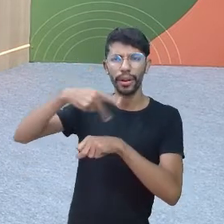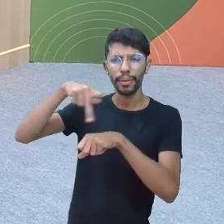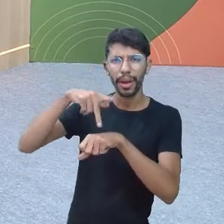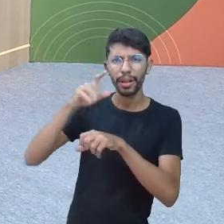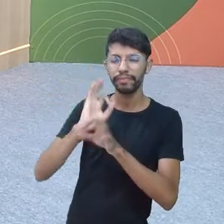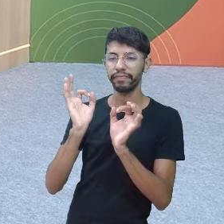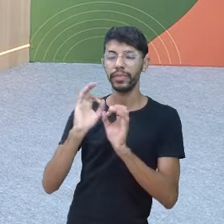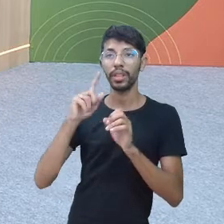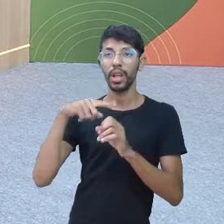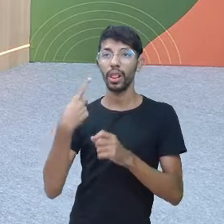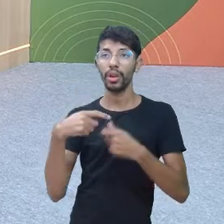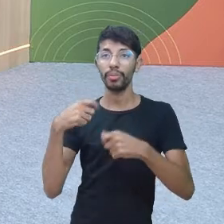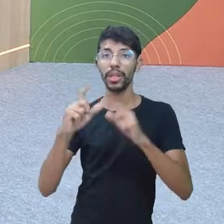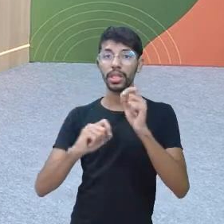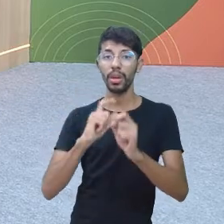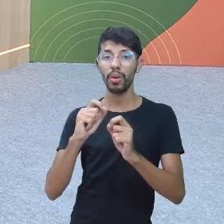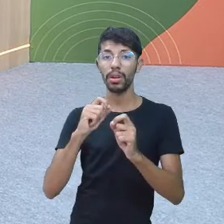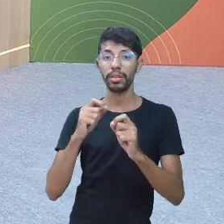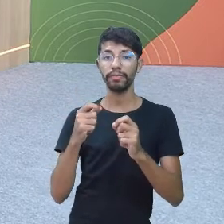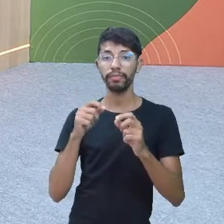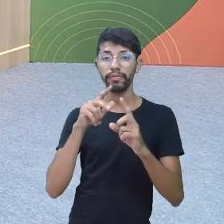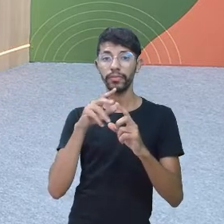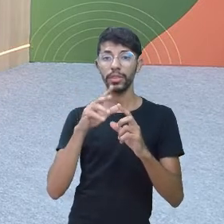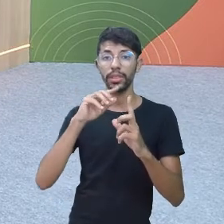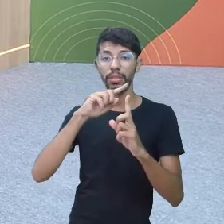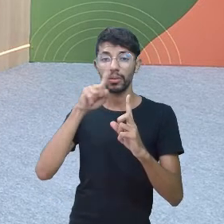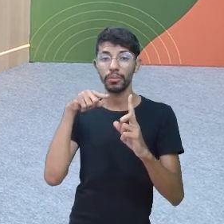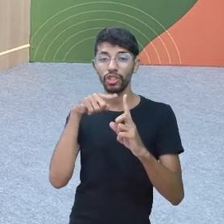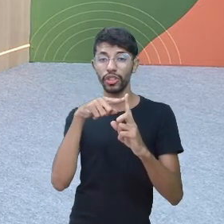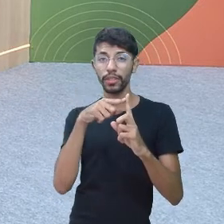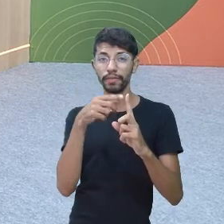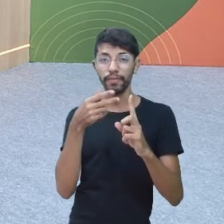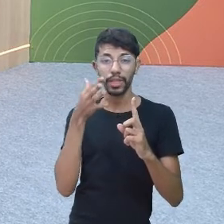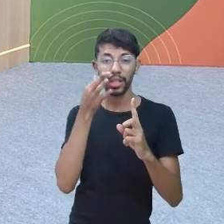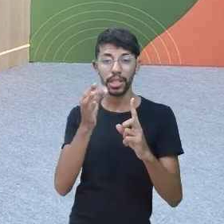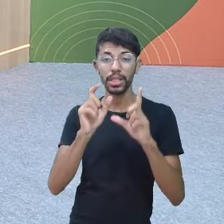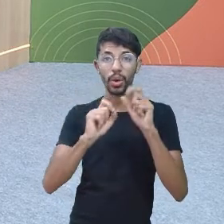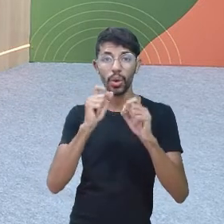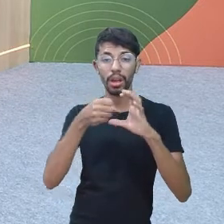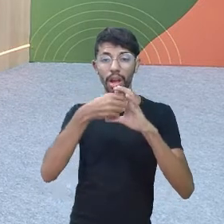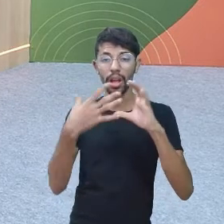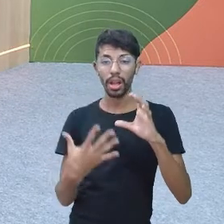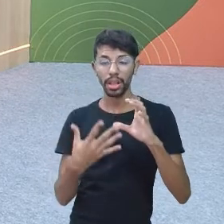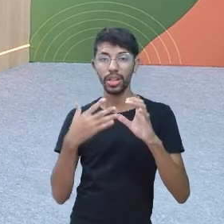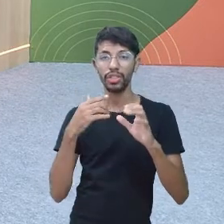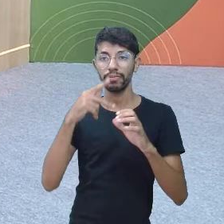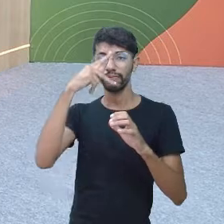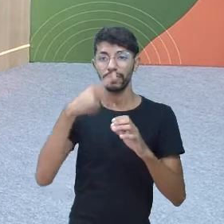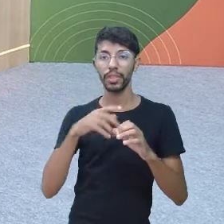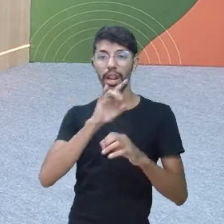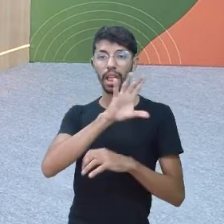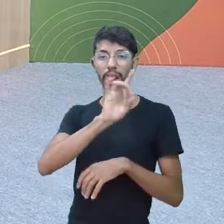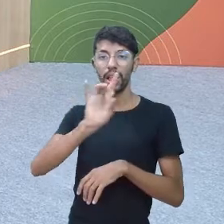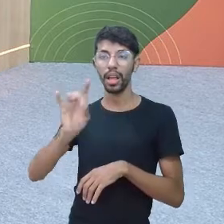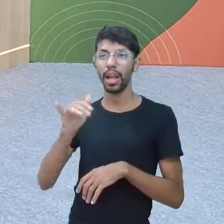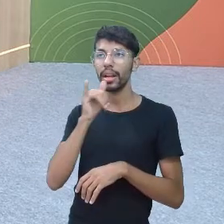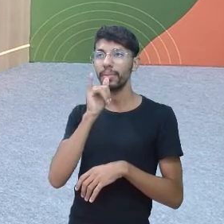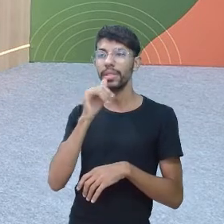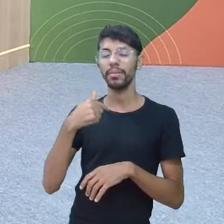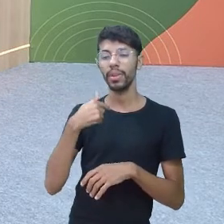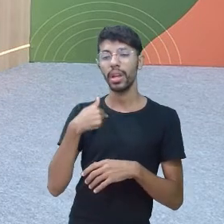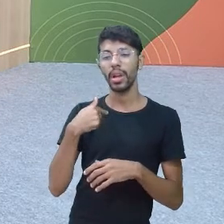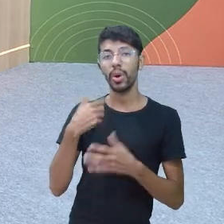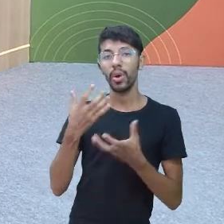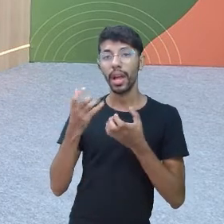prestar atenção para as características individuais de cada um, né? Eu estou tentando convencer aí a pessoa que está me